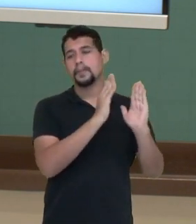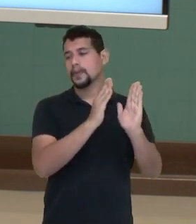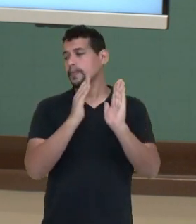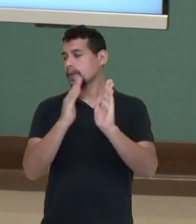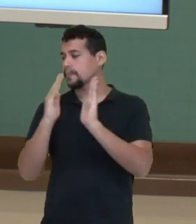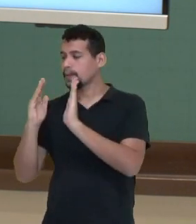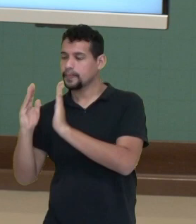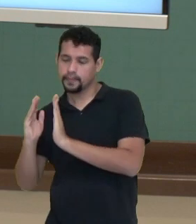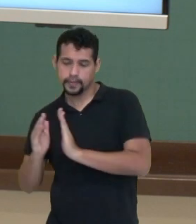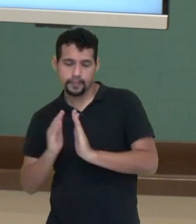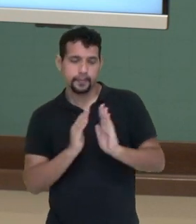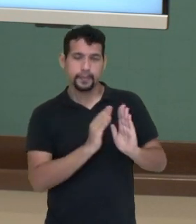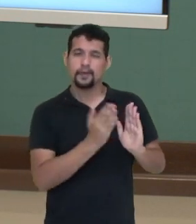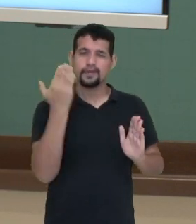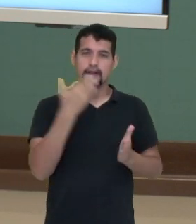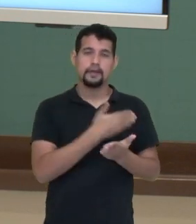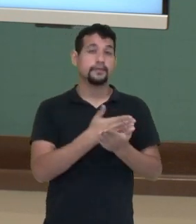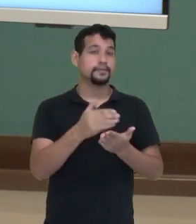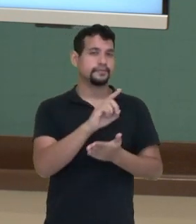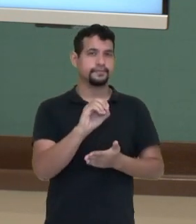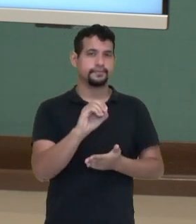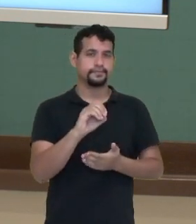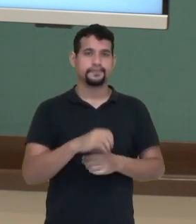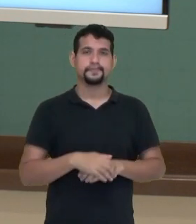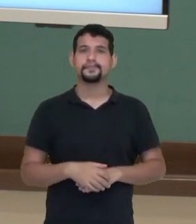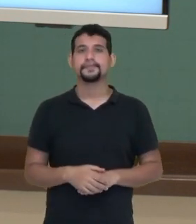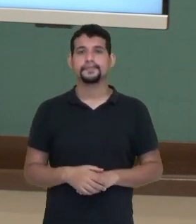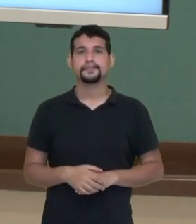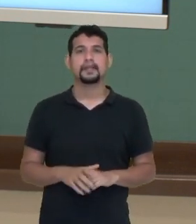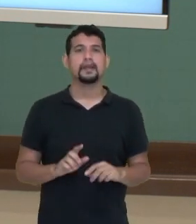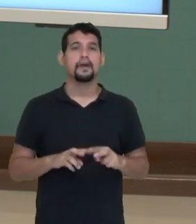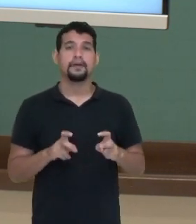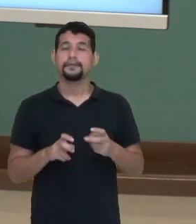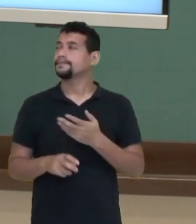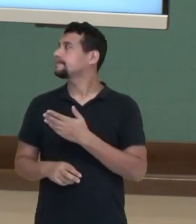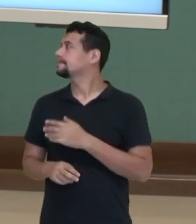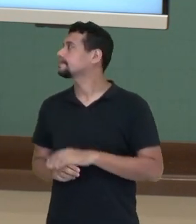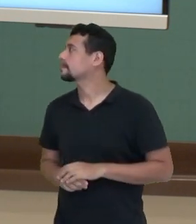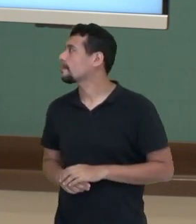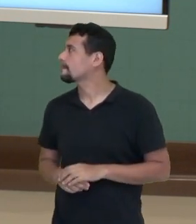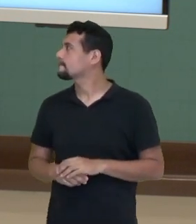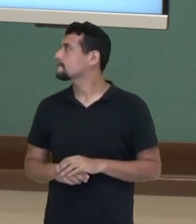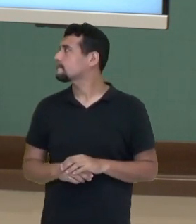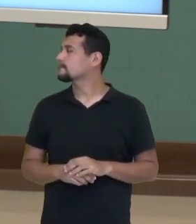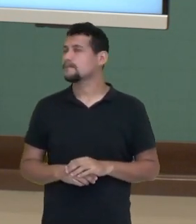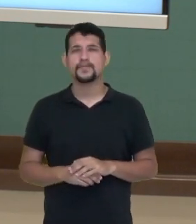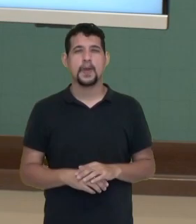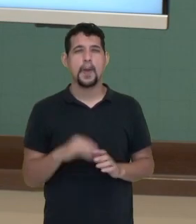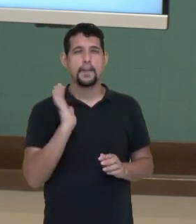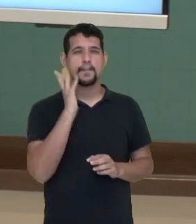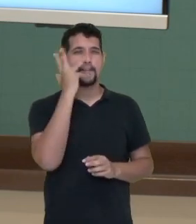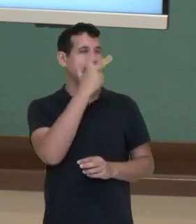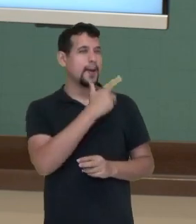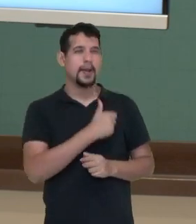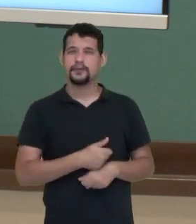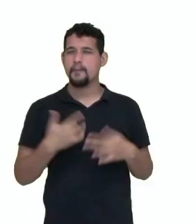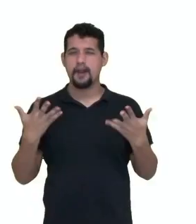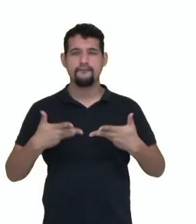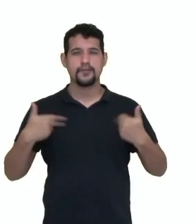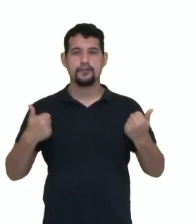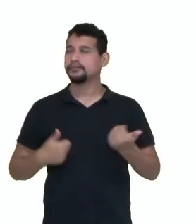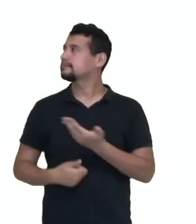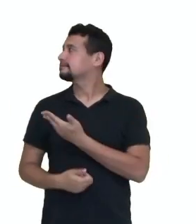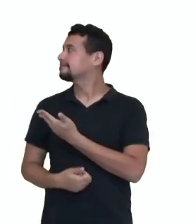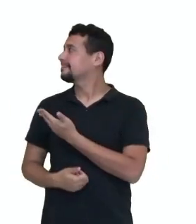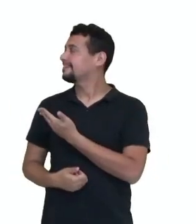com o número inicial 10, ok? Então olha lá, eu tenho meu fluxograma aqui bem lindo e maravilhoso